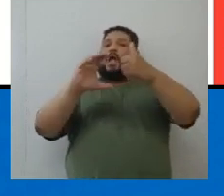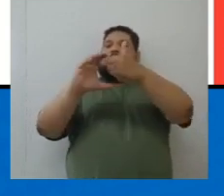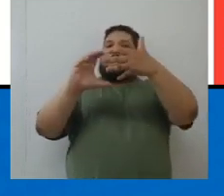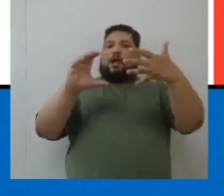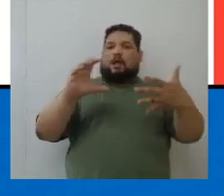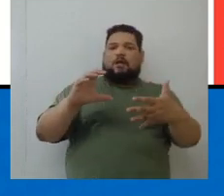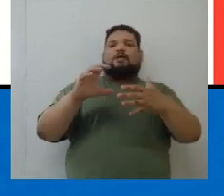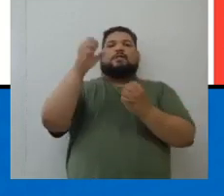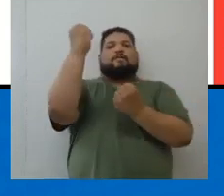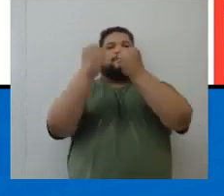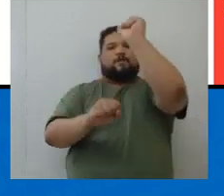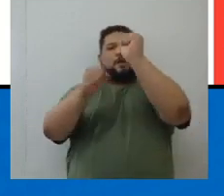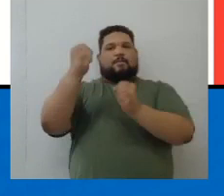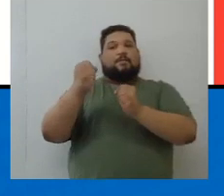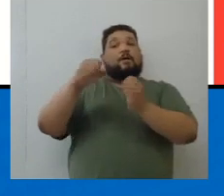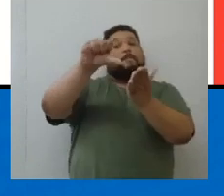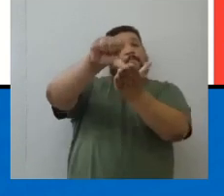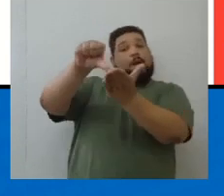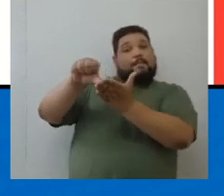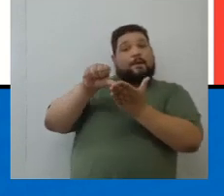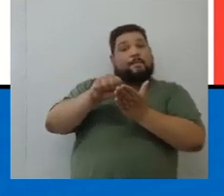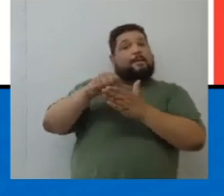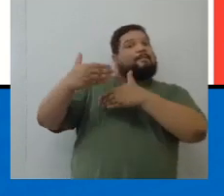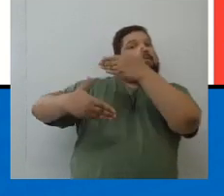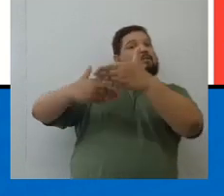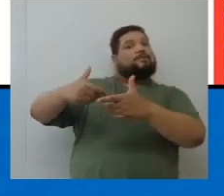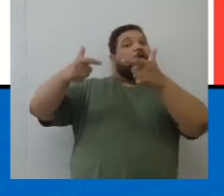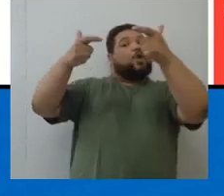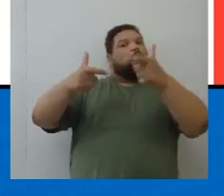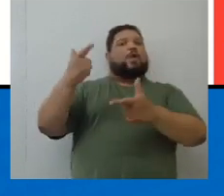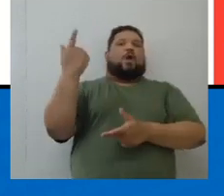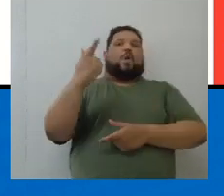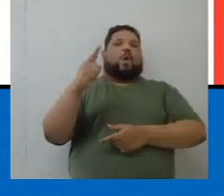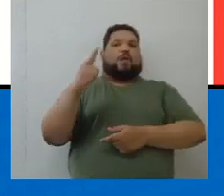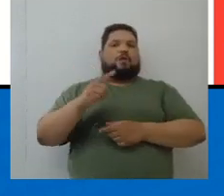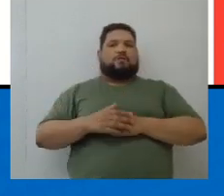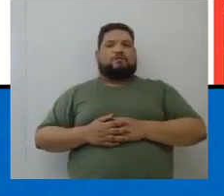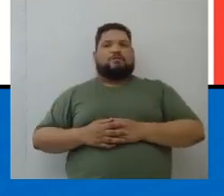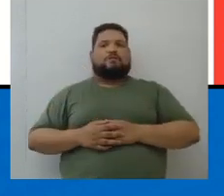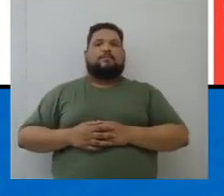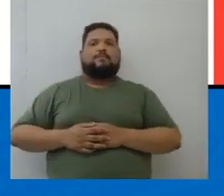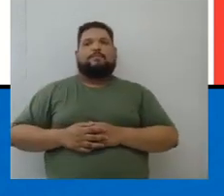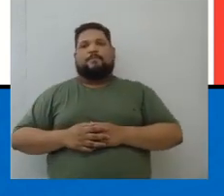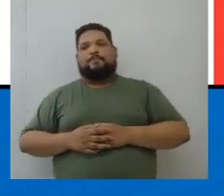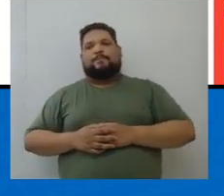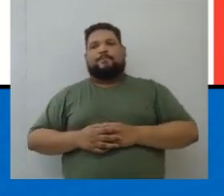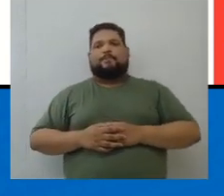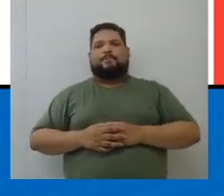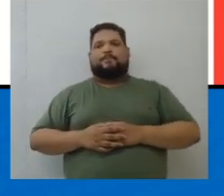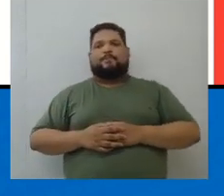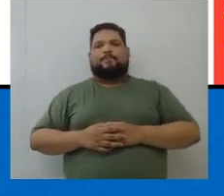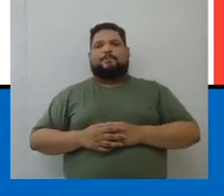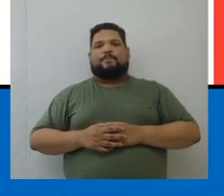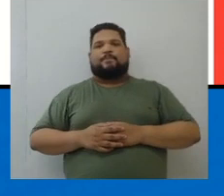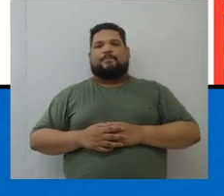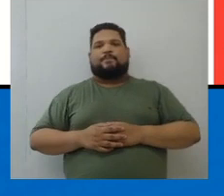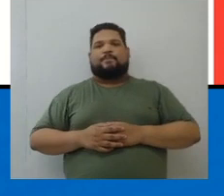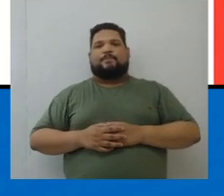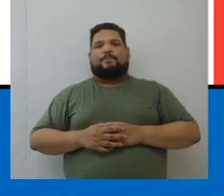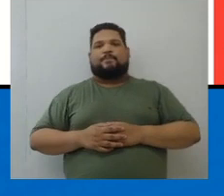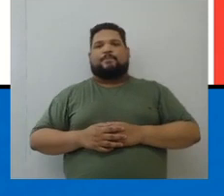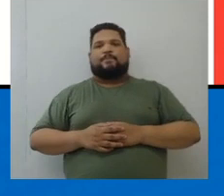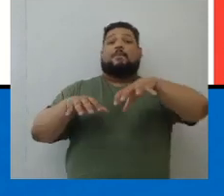processo industrial que começou a ser desenvolvido naquela localidade. Então, daí as áreas de formação de